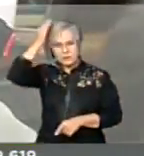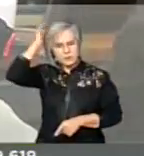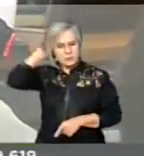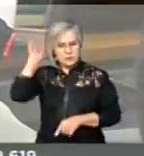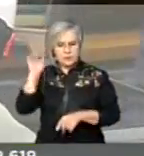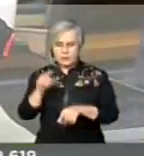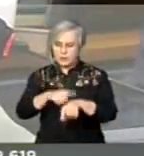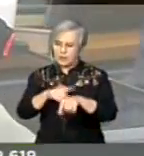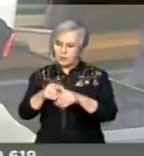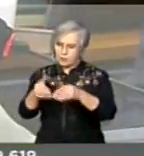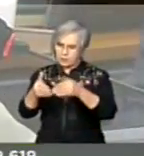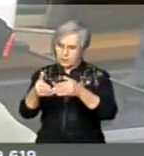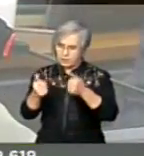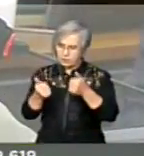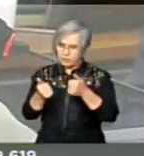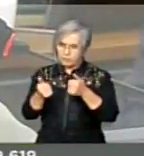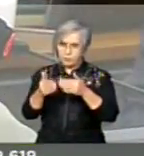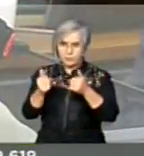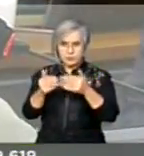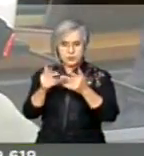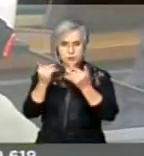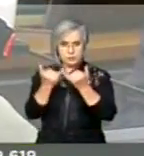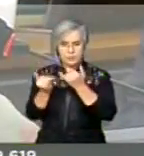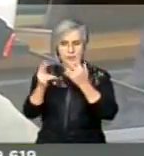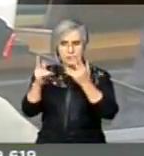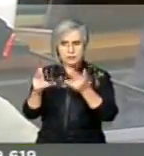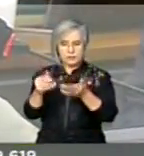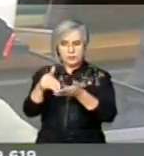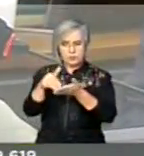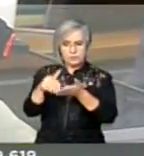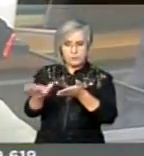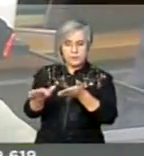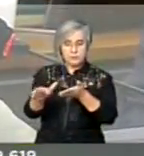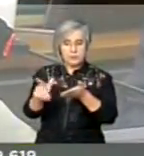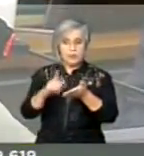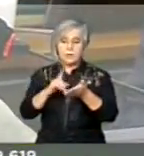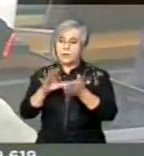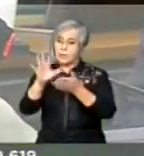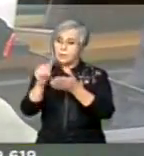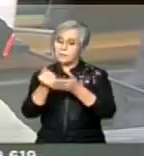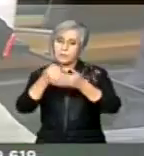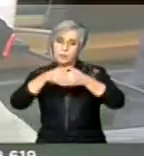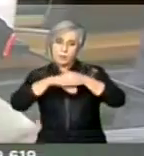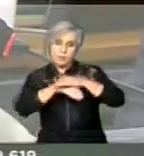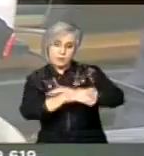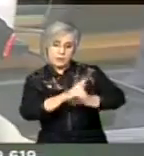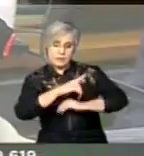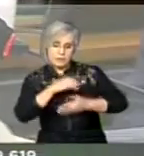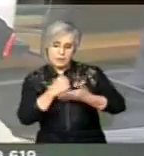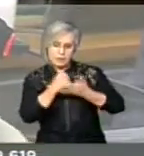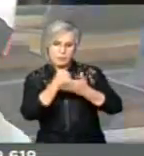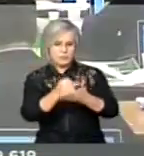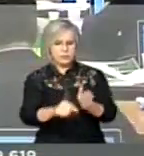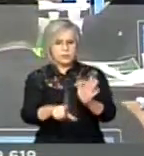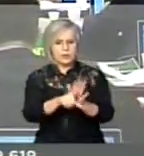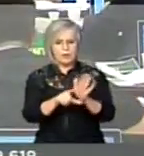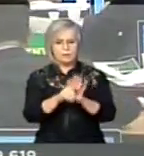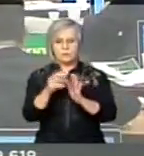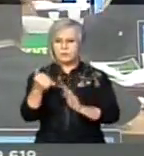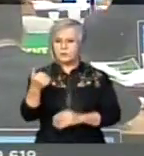de impeachment, engavetou. Eles estão respaldados na legislação